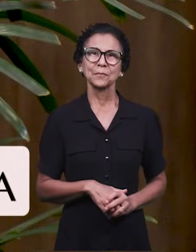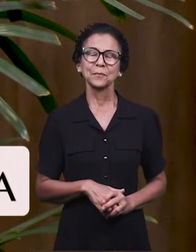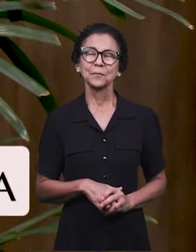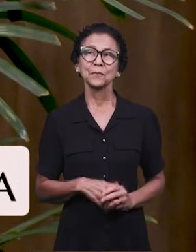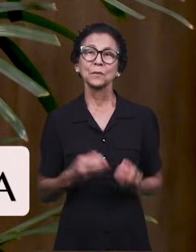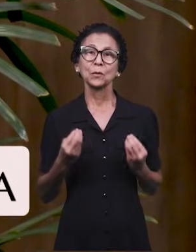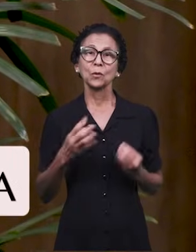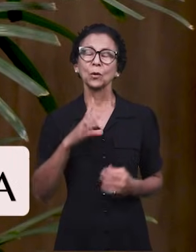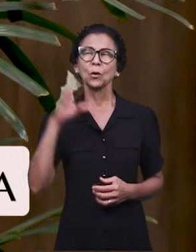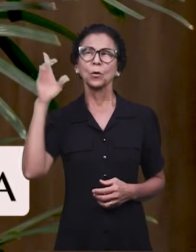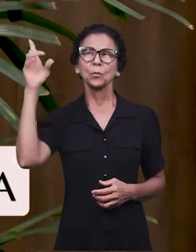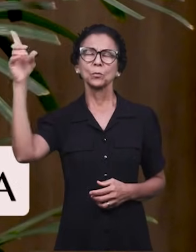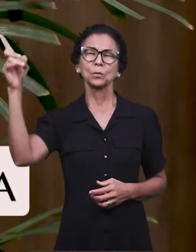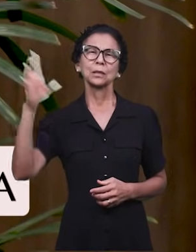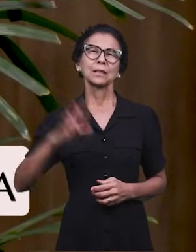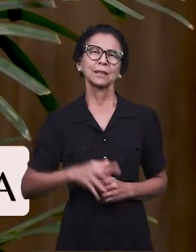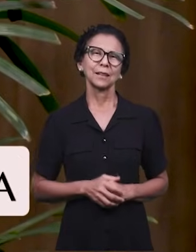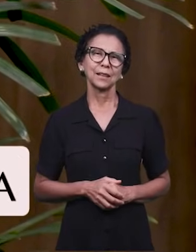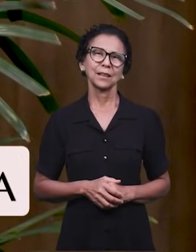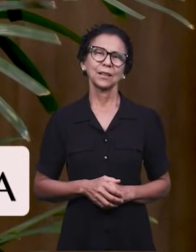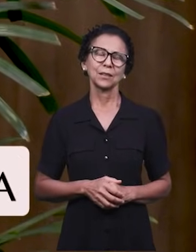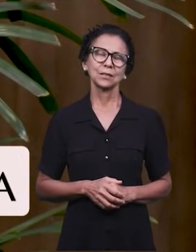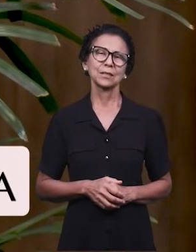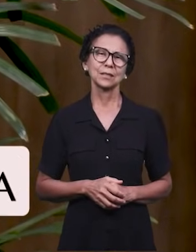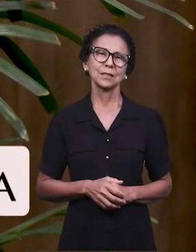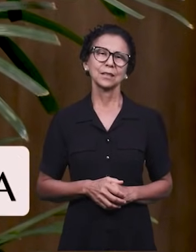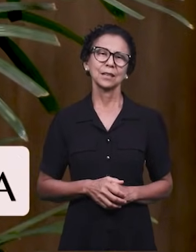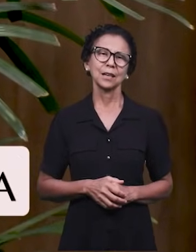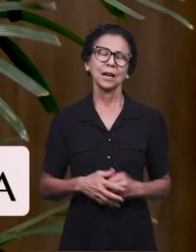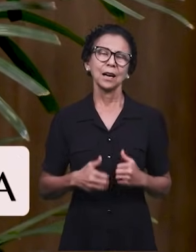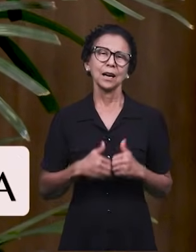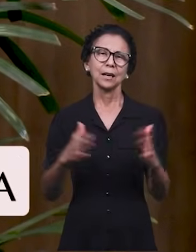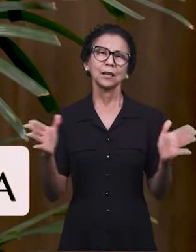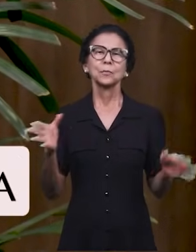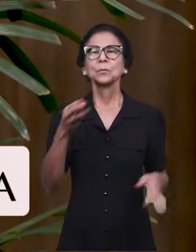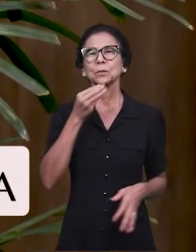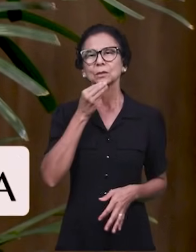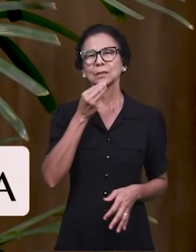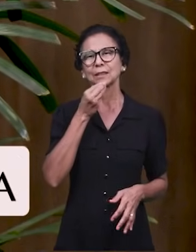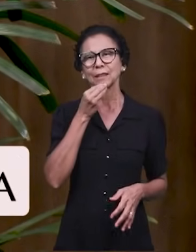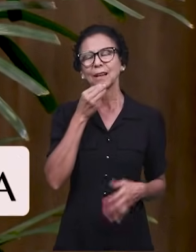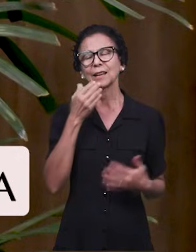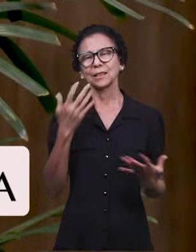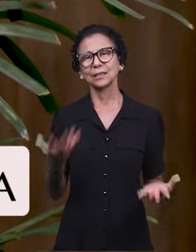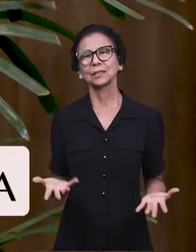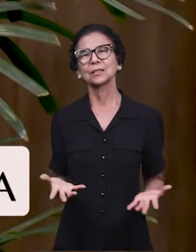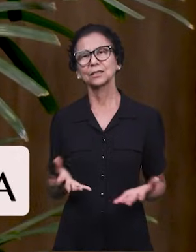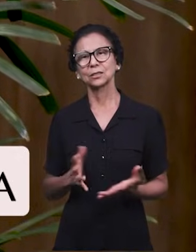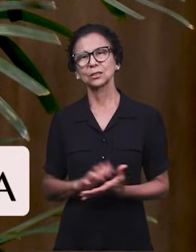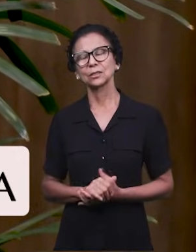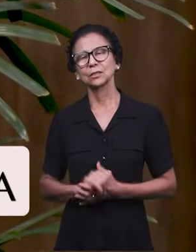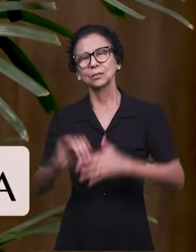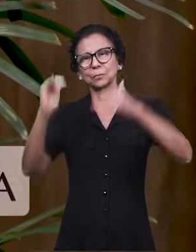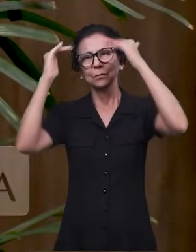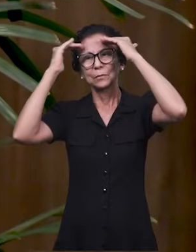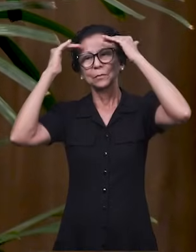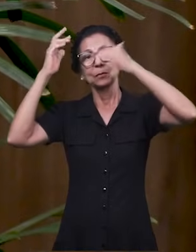ele abre as portas e também quando seguimos, né, os passos de acordo com o que o Senhor